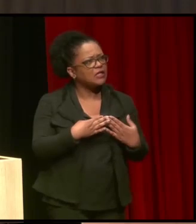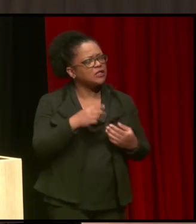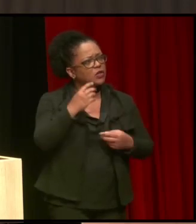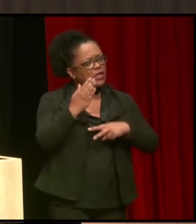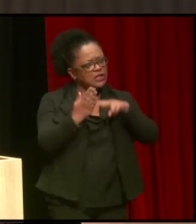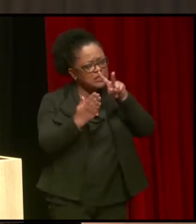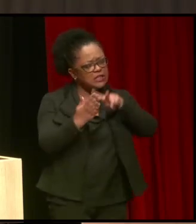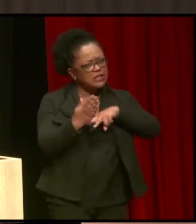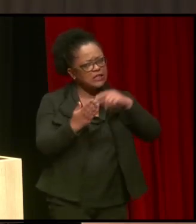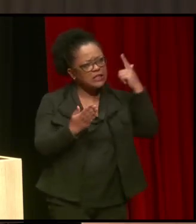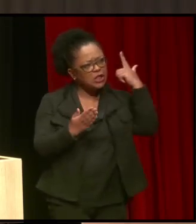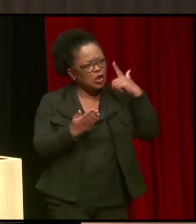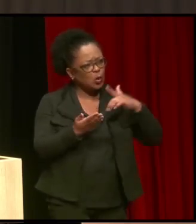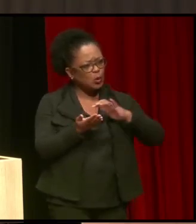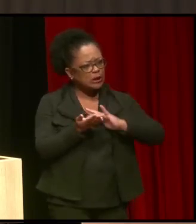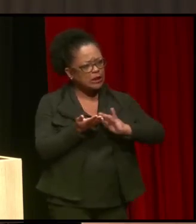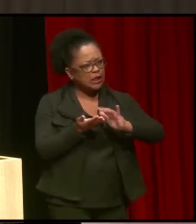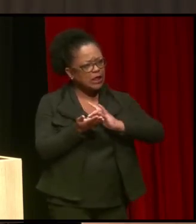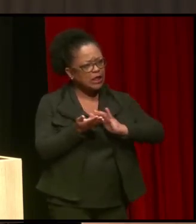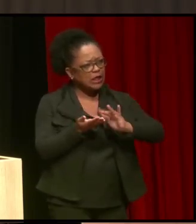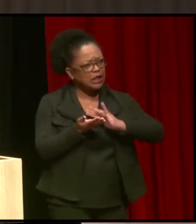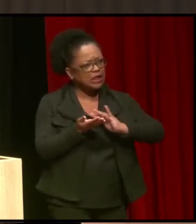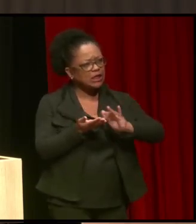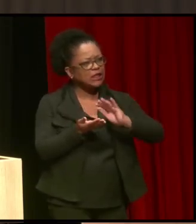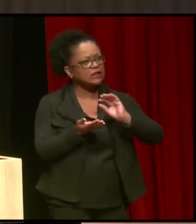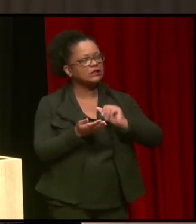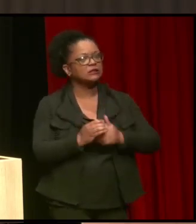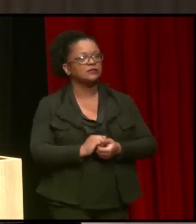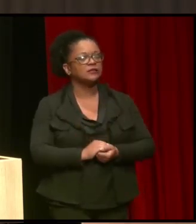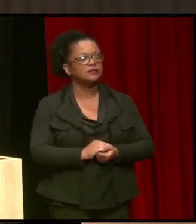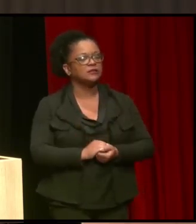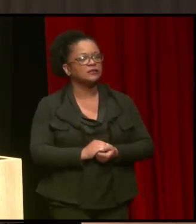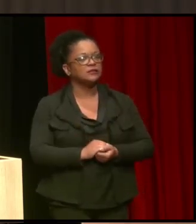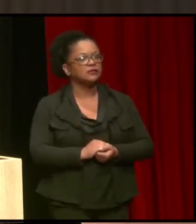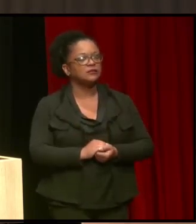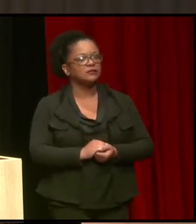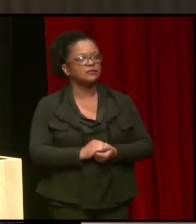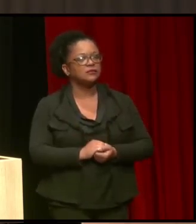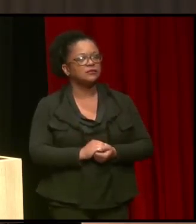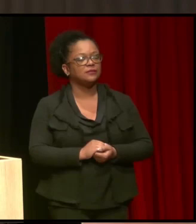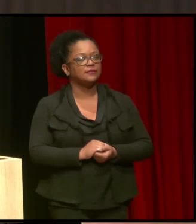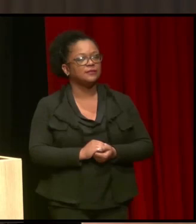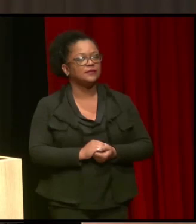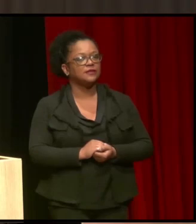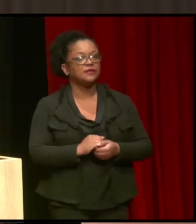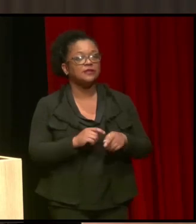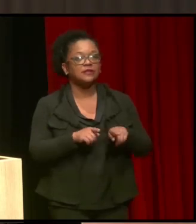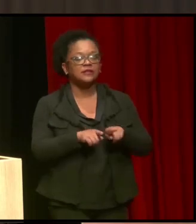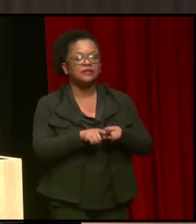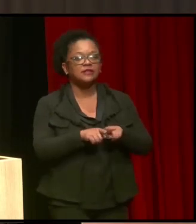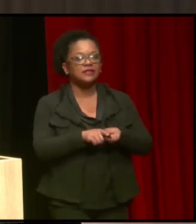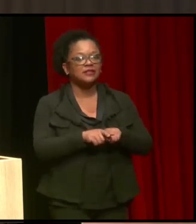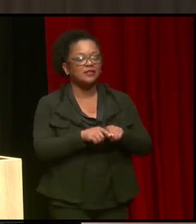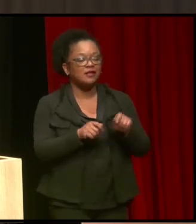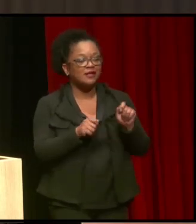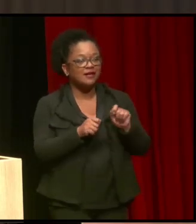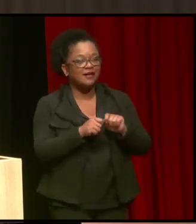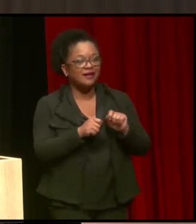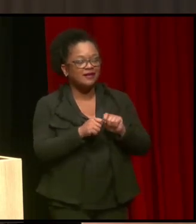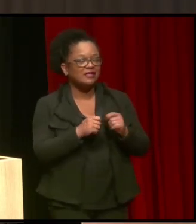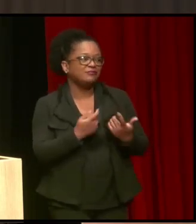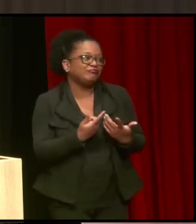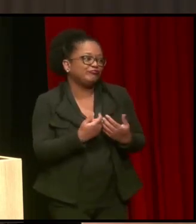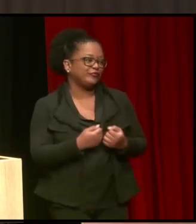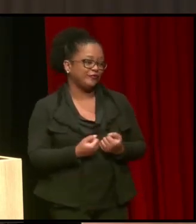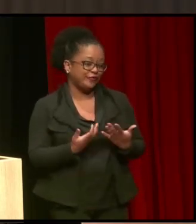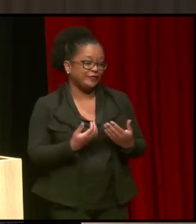braille com a ponta dos dedos e etc e tal. E aí ele disse que ele não tinha nada que fazer e que levaram ele, ele